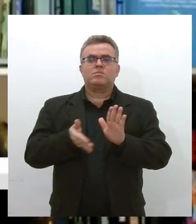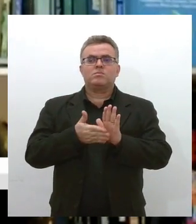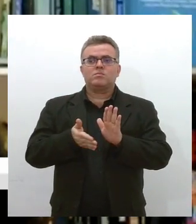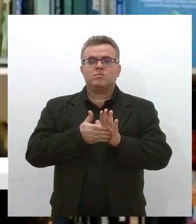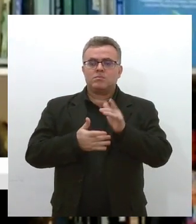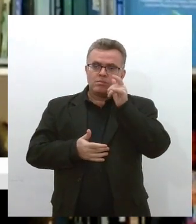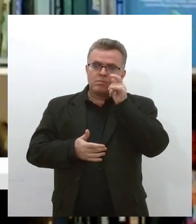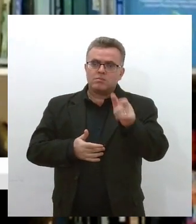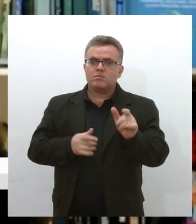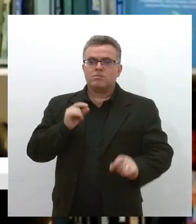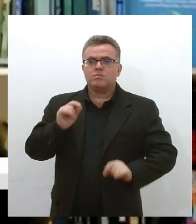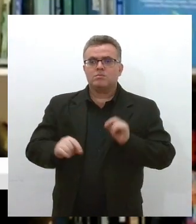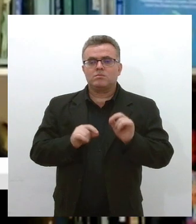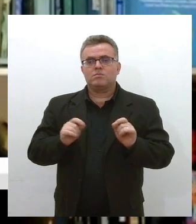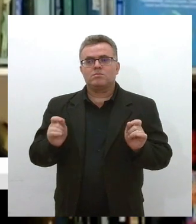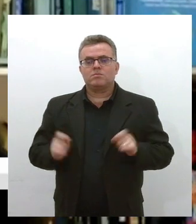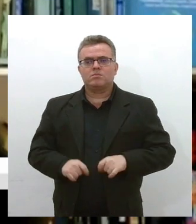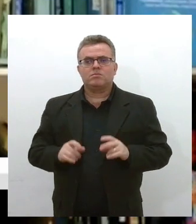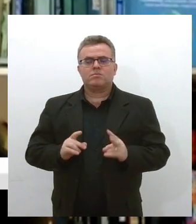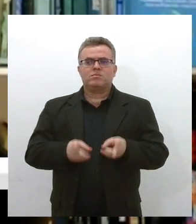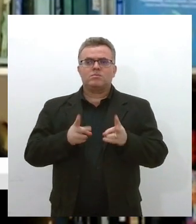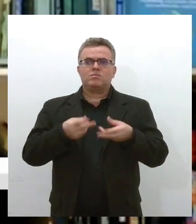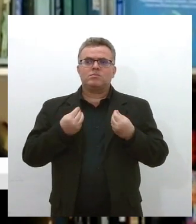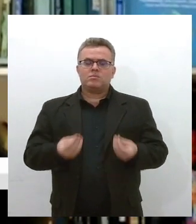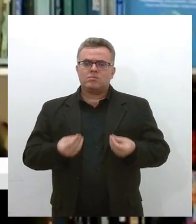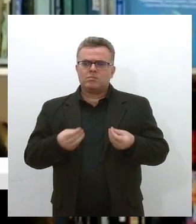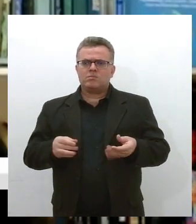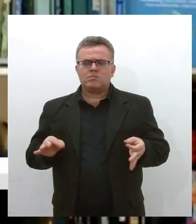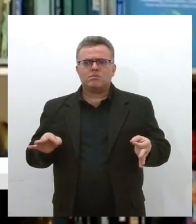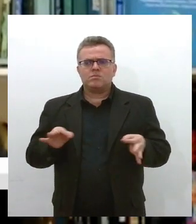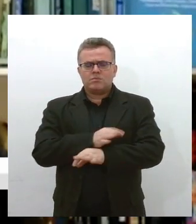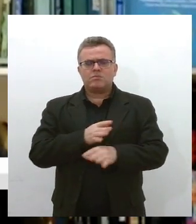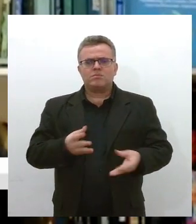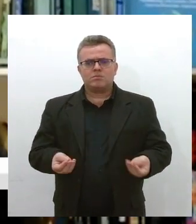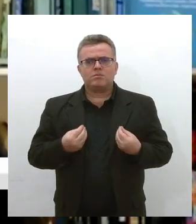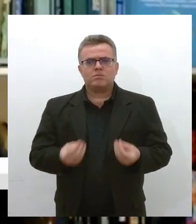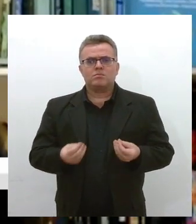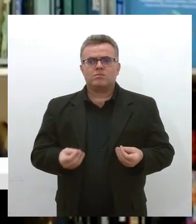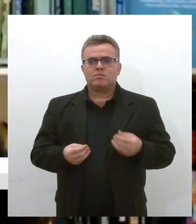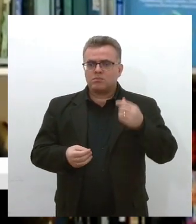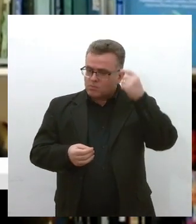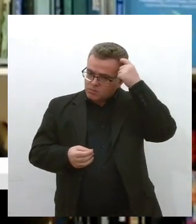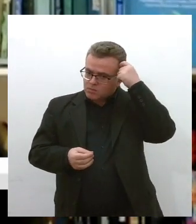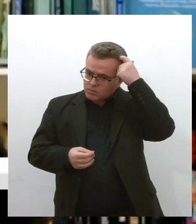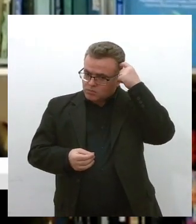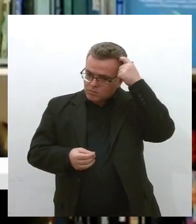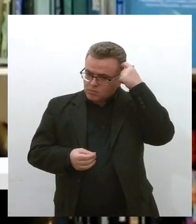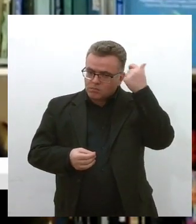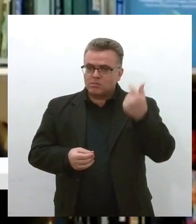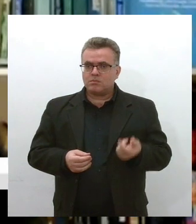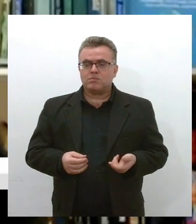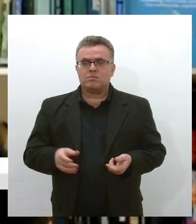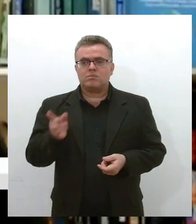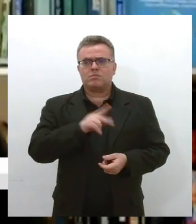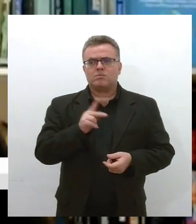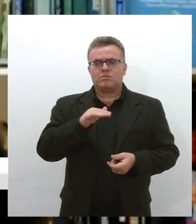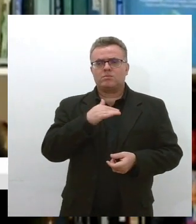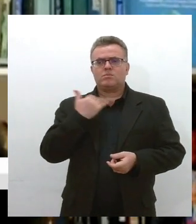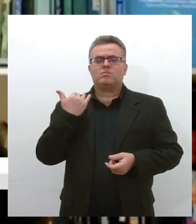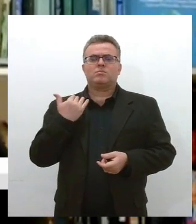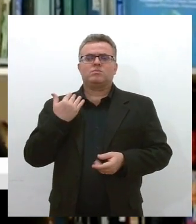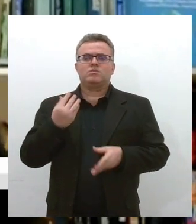visa buscar manter esse vínculo com a pessoa que morreu, mas ao mesmo tempo